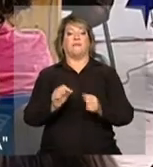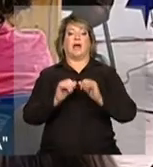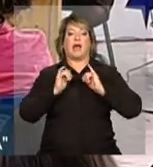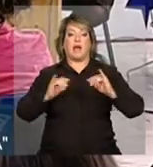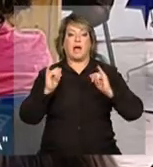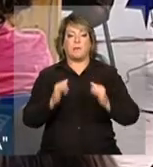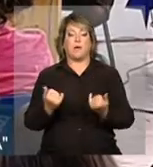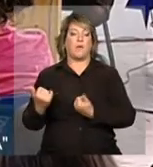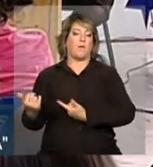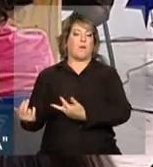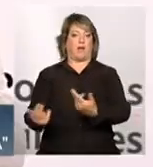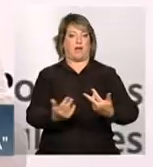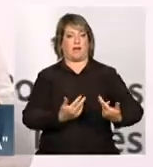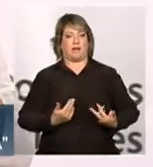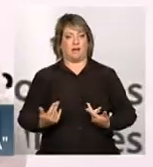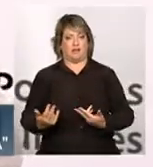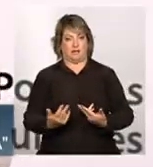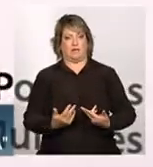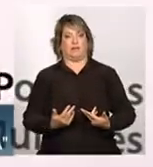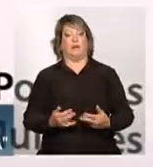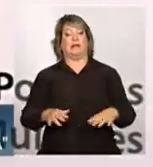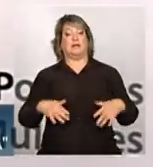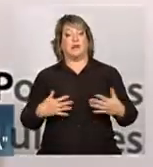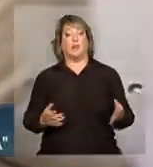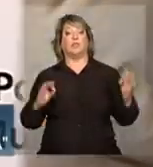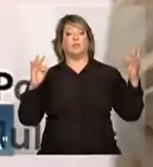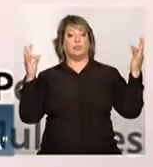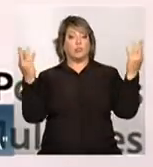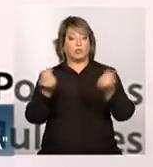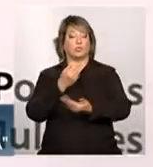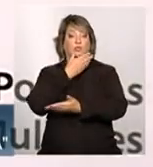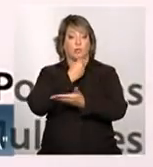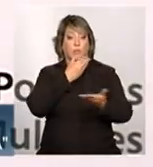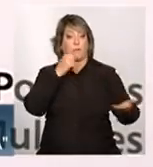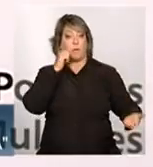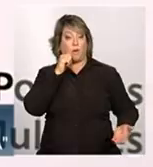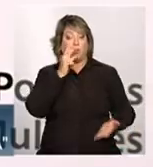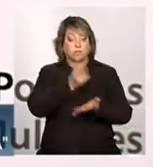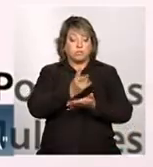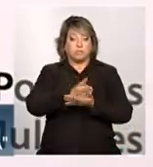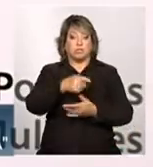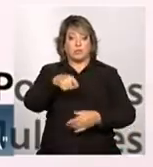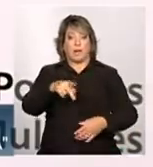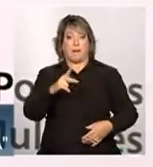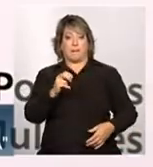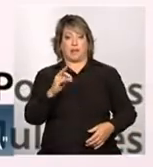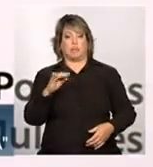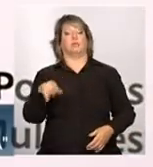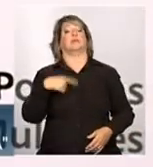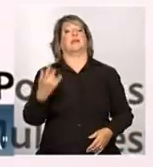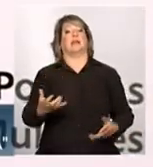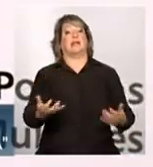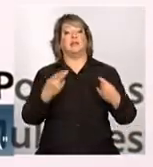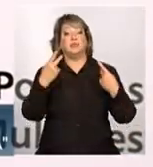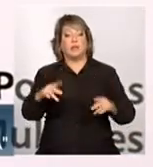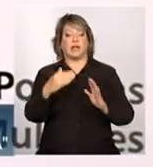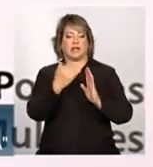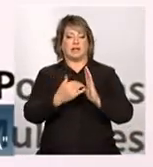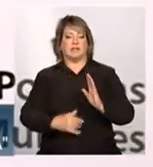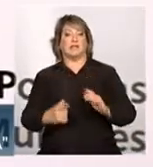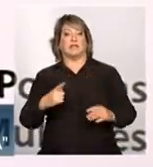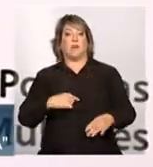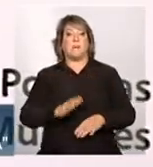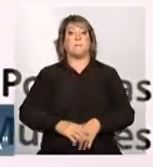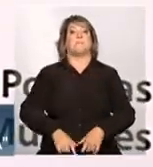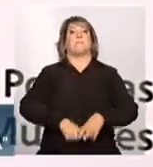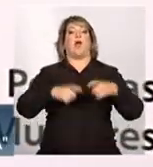forma solidária. Então, todos os homens e mulheres de um mesmo partido iriam querer que a sua lista tivesse o maior